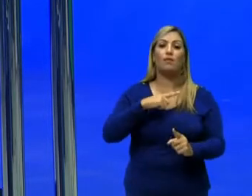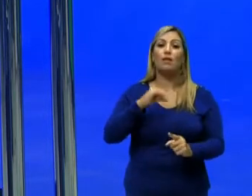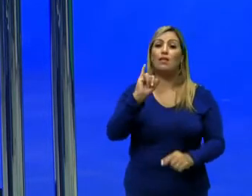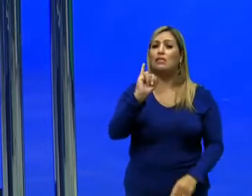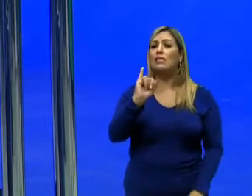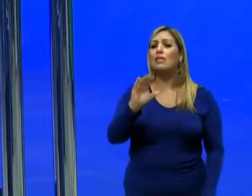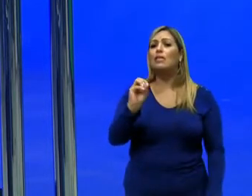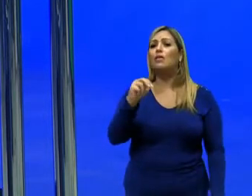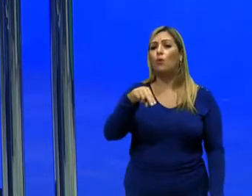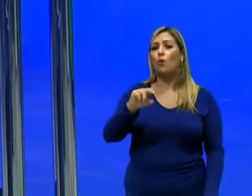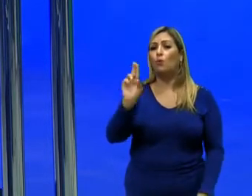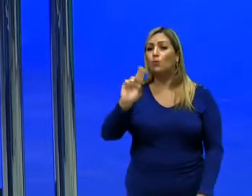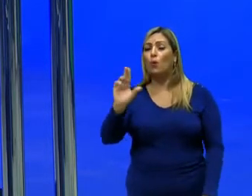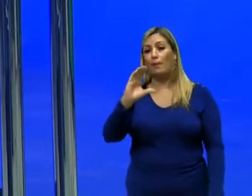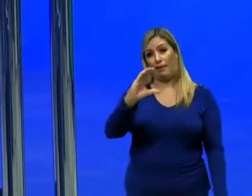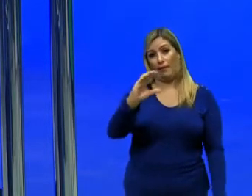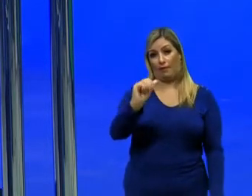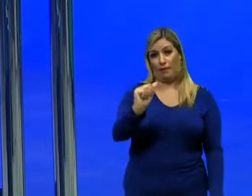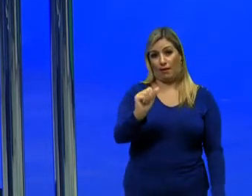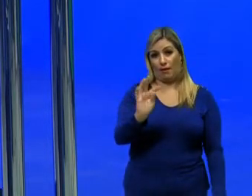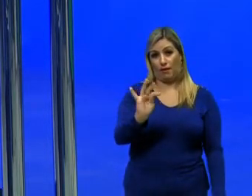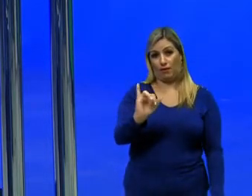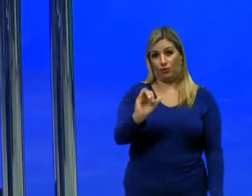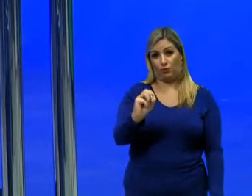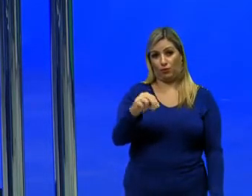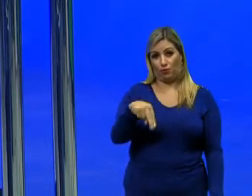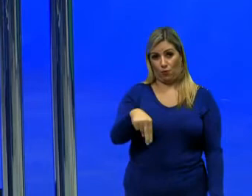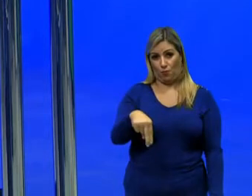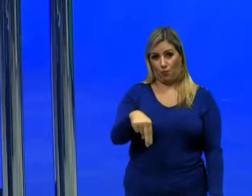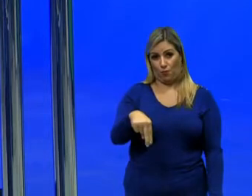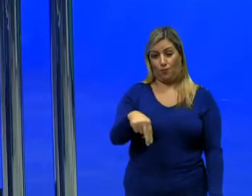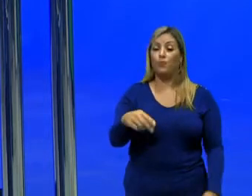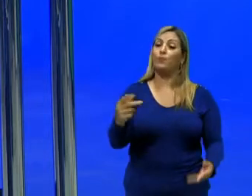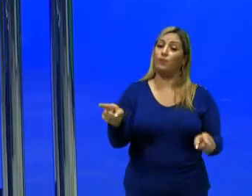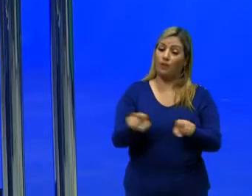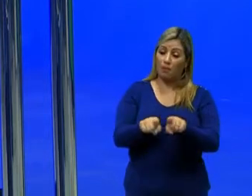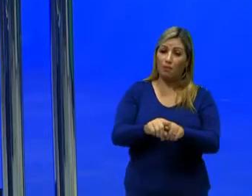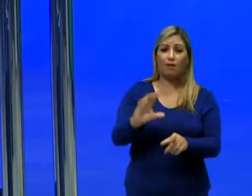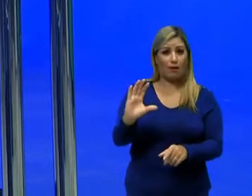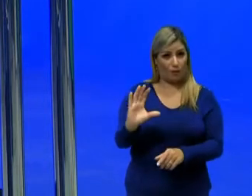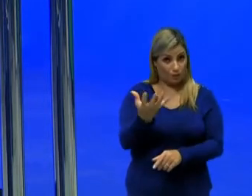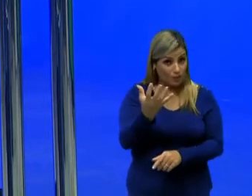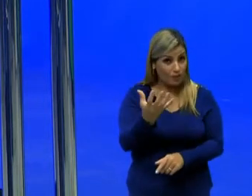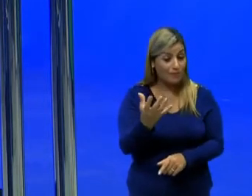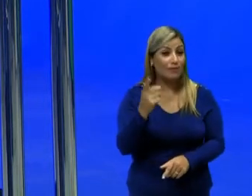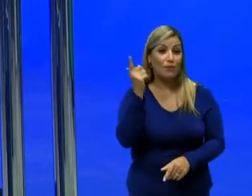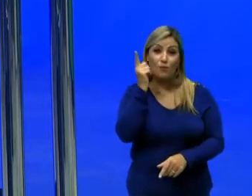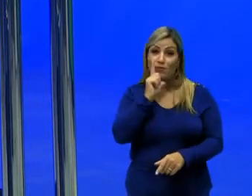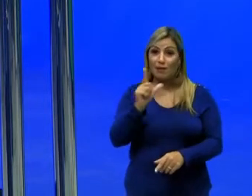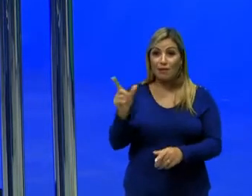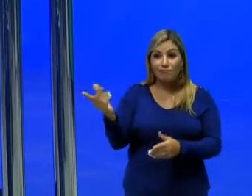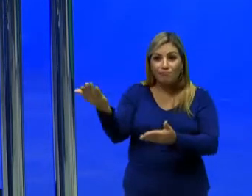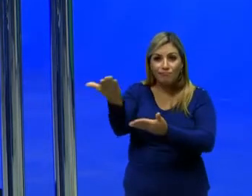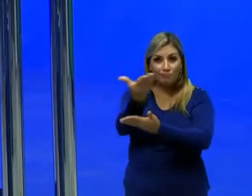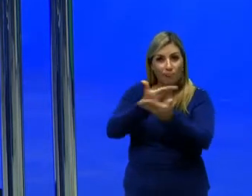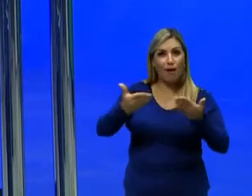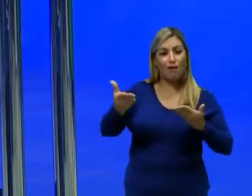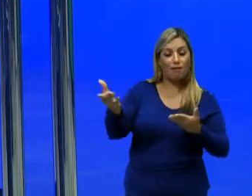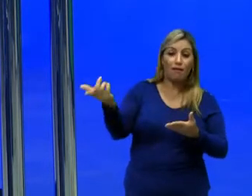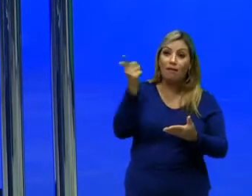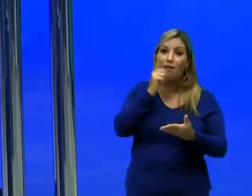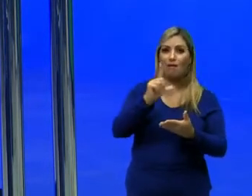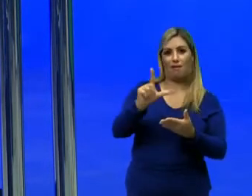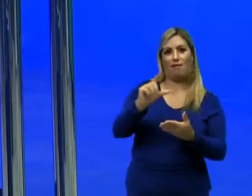de cátion que a meus a mesma coisa acontece quando ele ganha elétrons e se tornar também